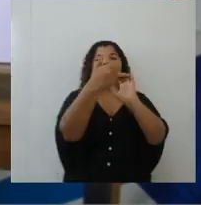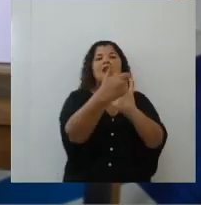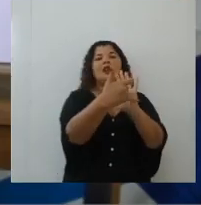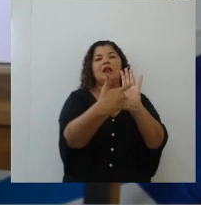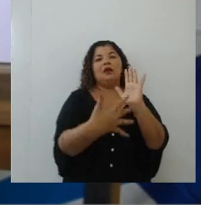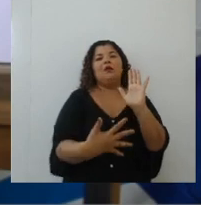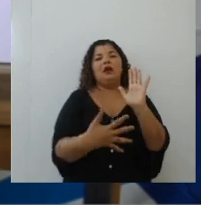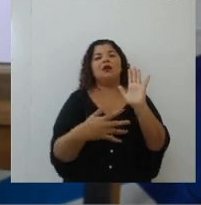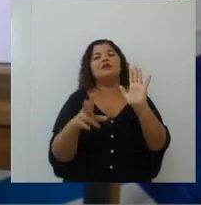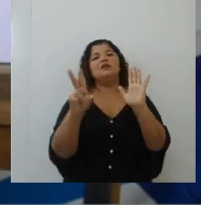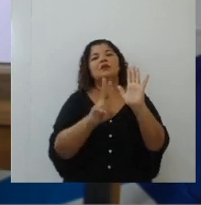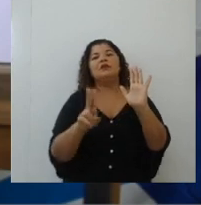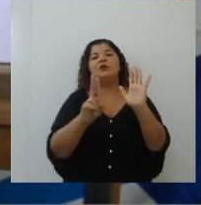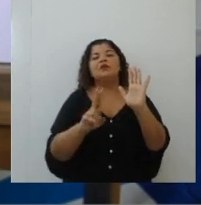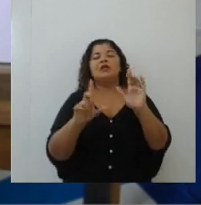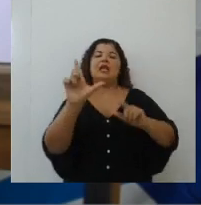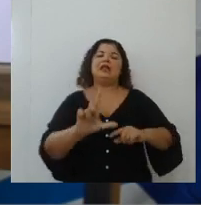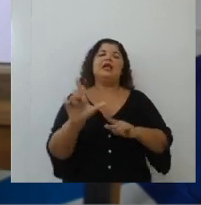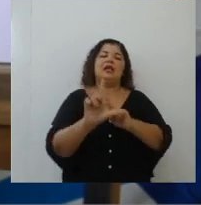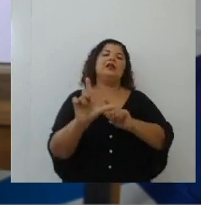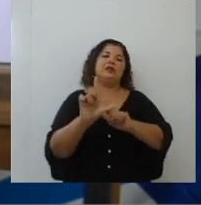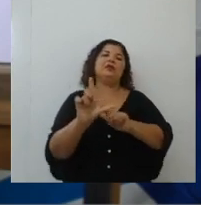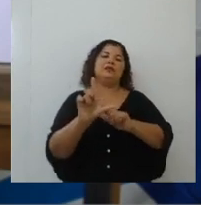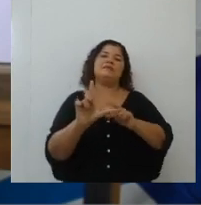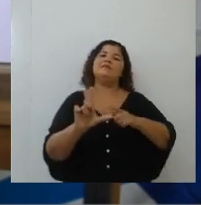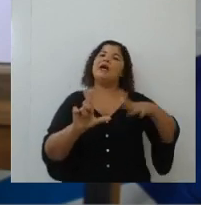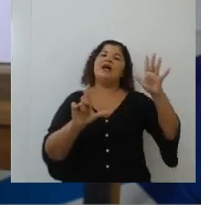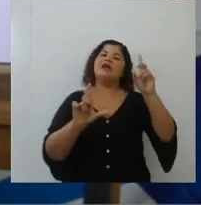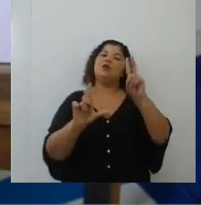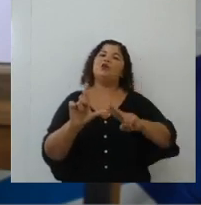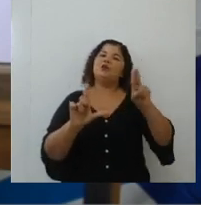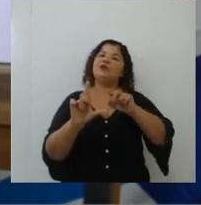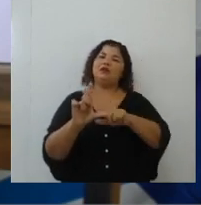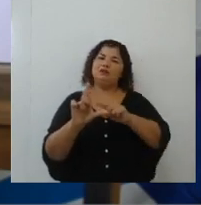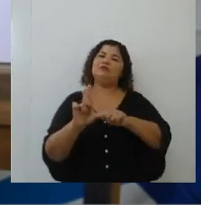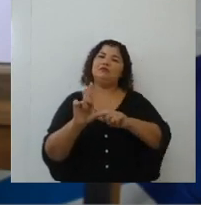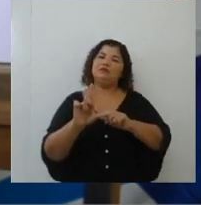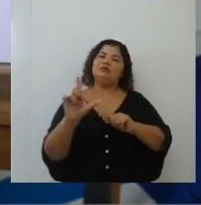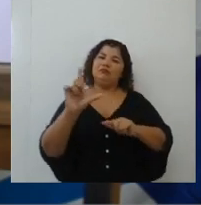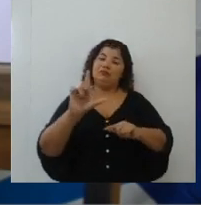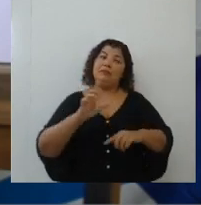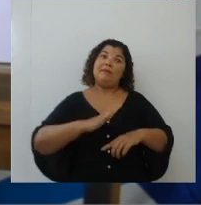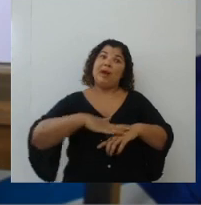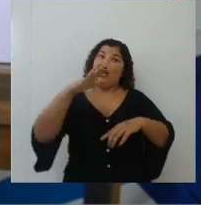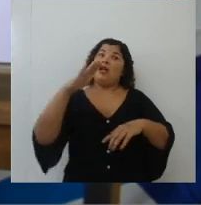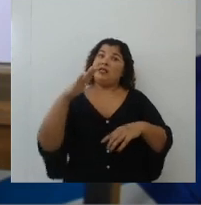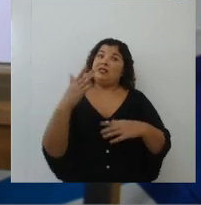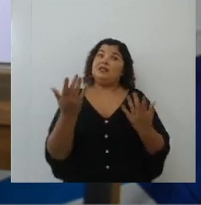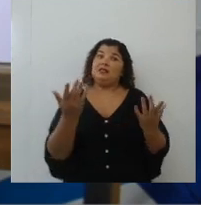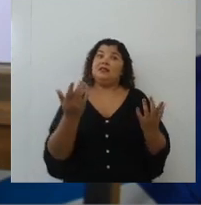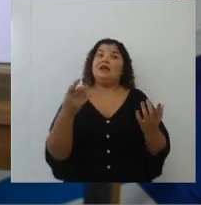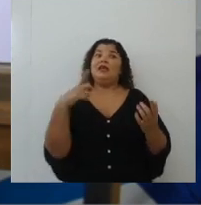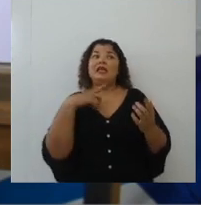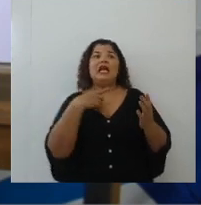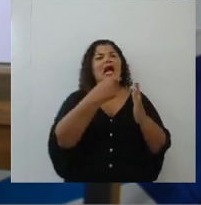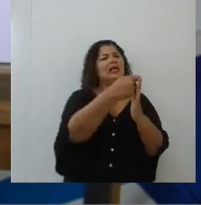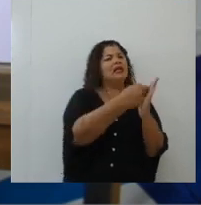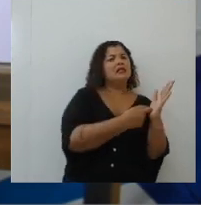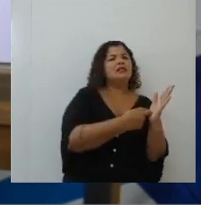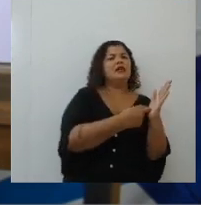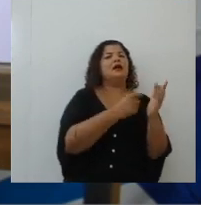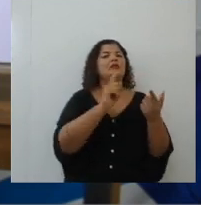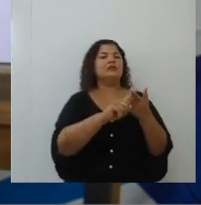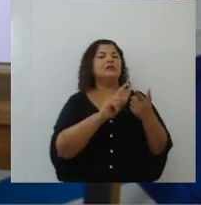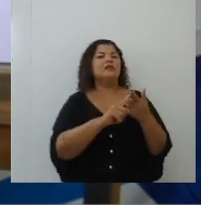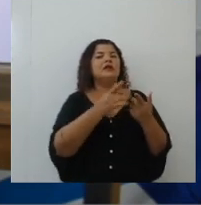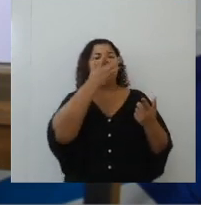aparecem em textos literários. Eu disse que é sempre... Não, não disse. Eu já corrigi redação, que trazia, por